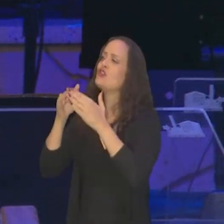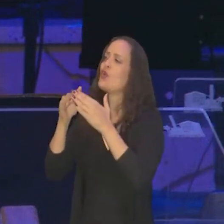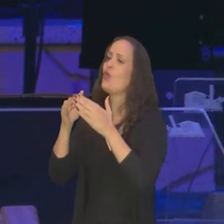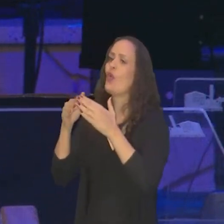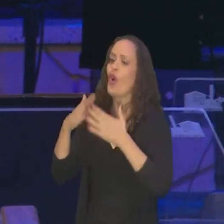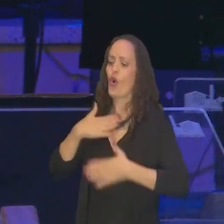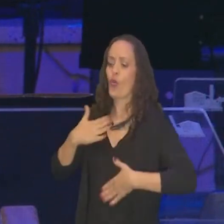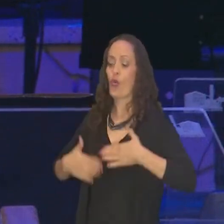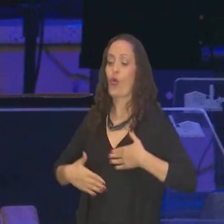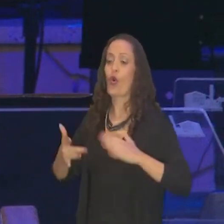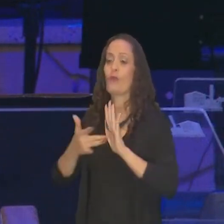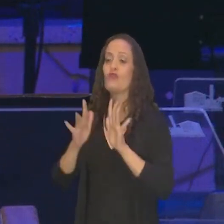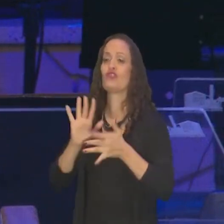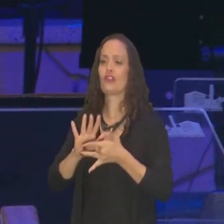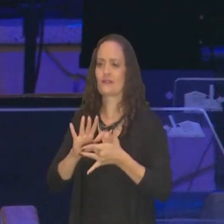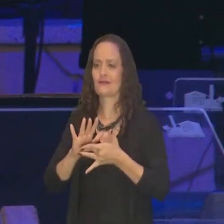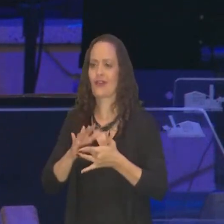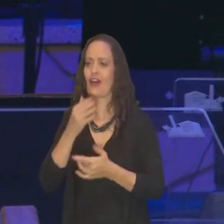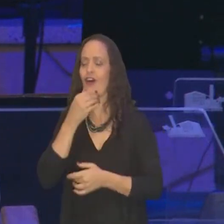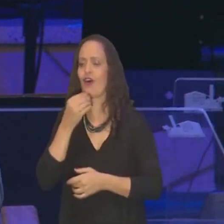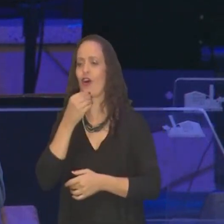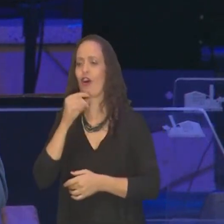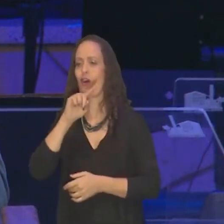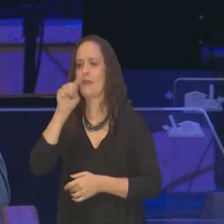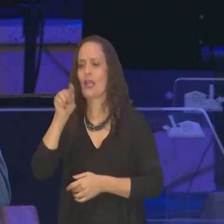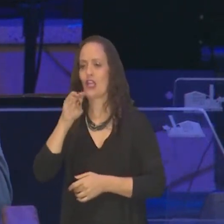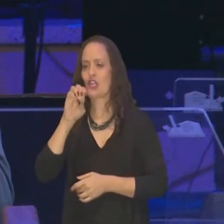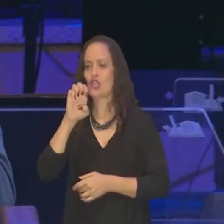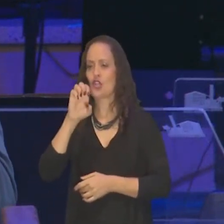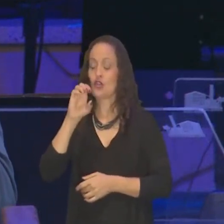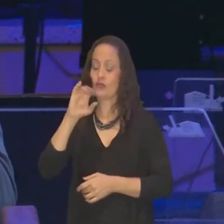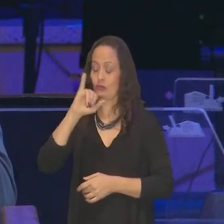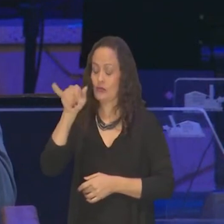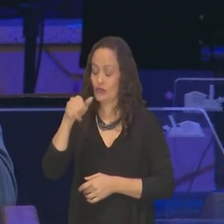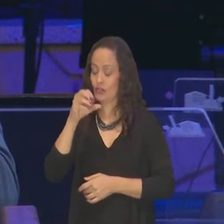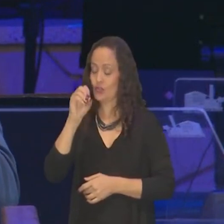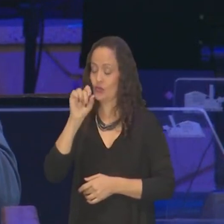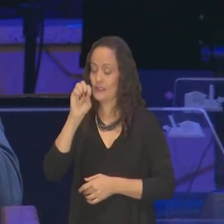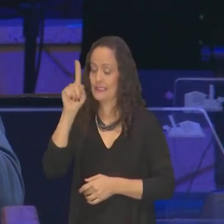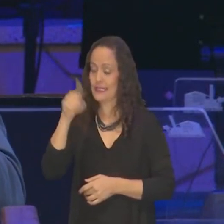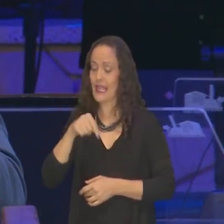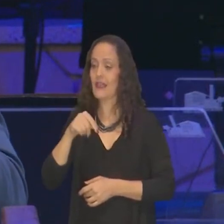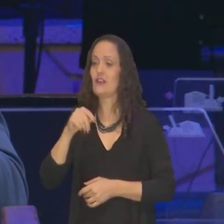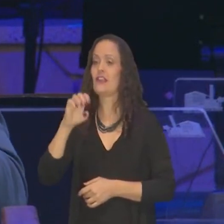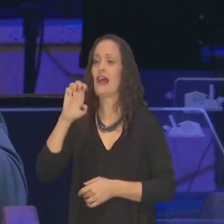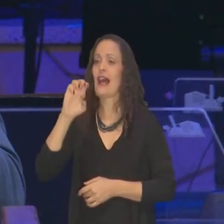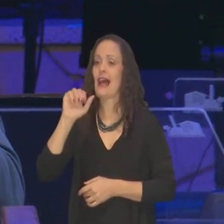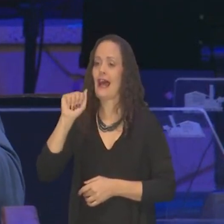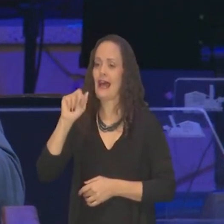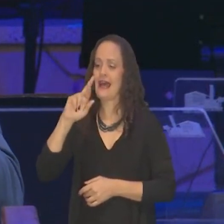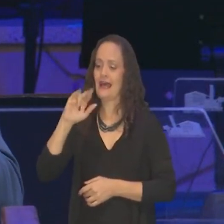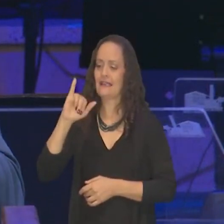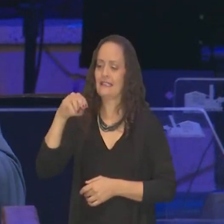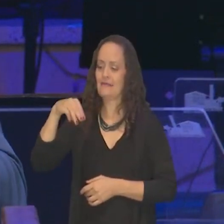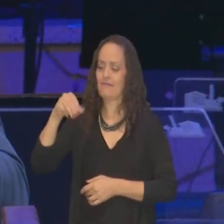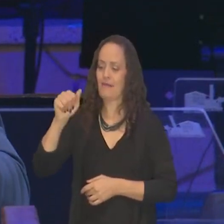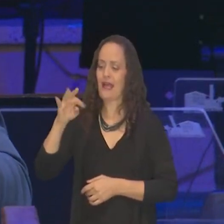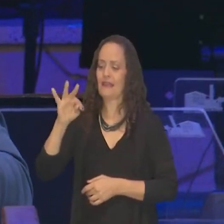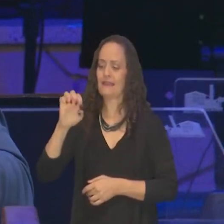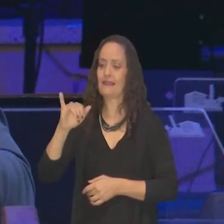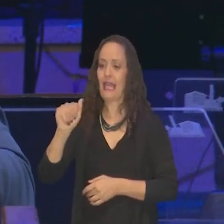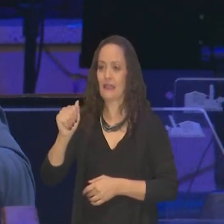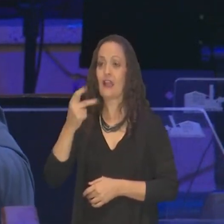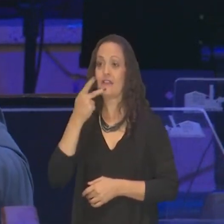morte? José de Arimateia. E José de Arimateia era um homem rico. E aqui tem